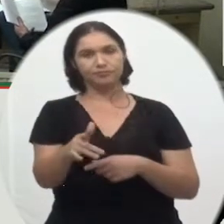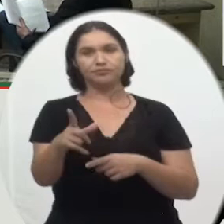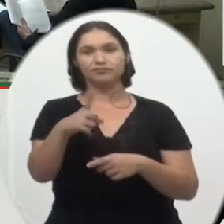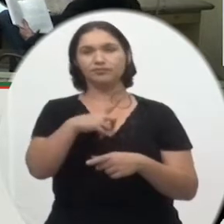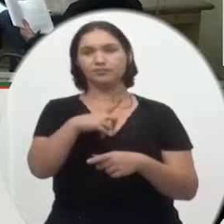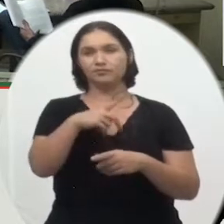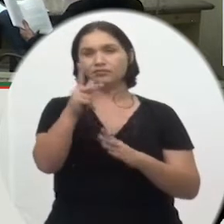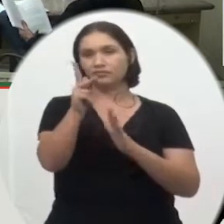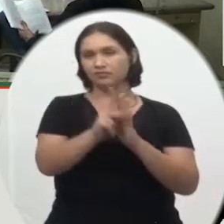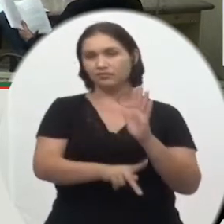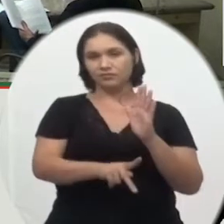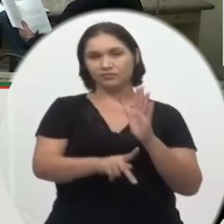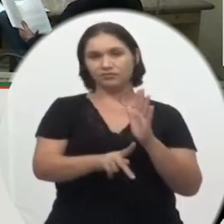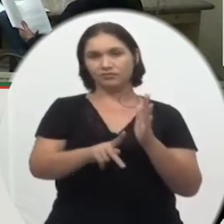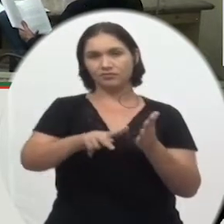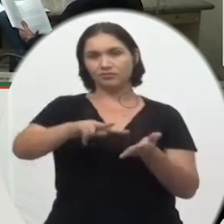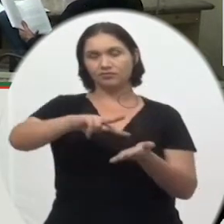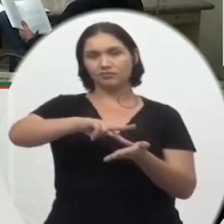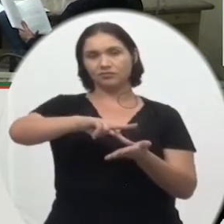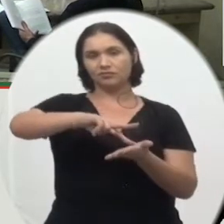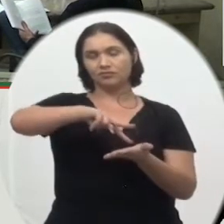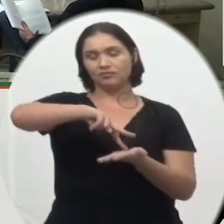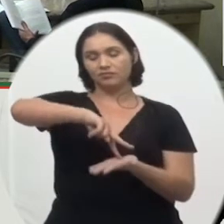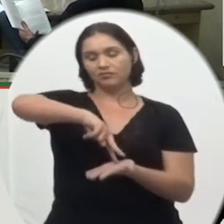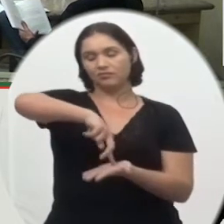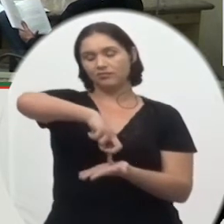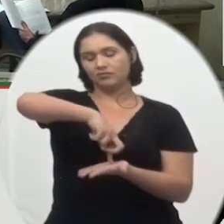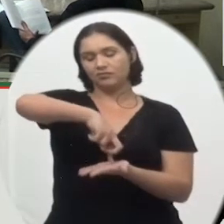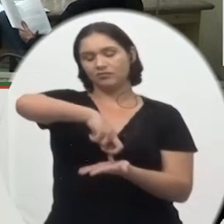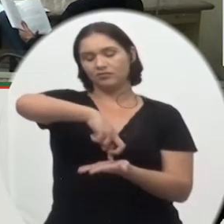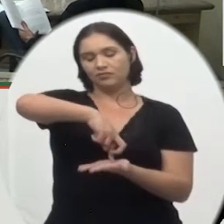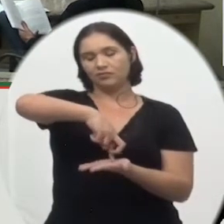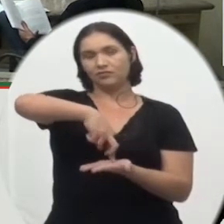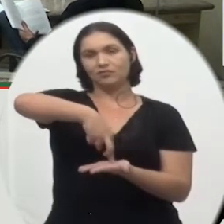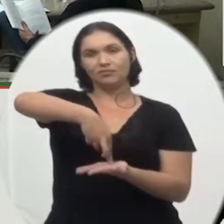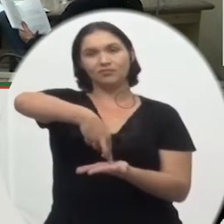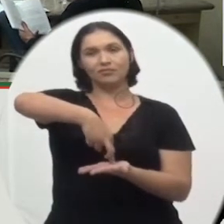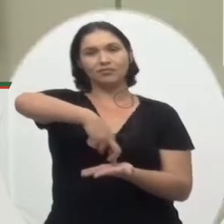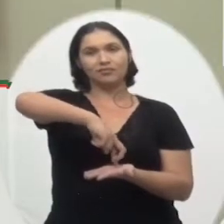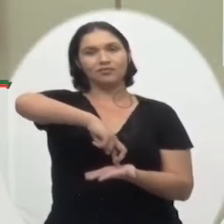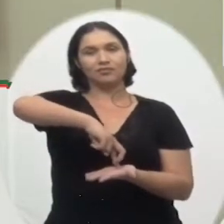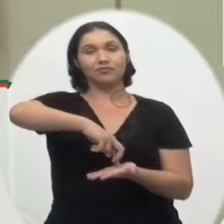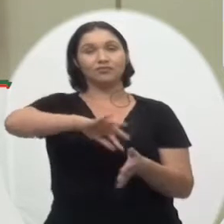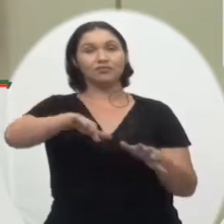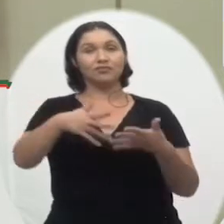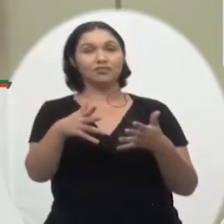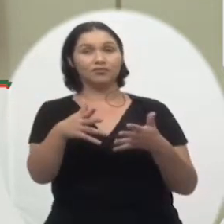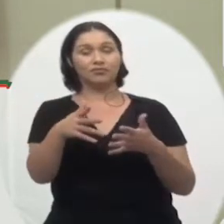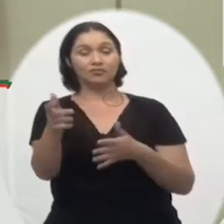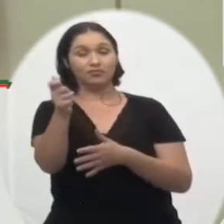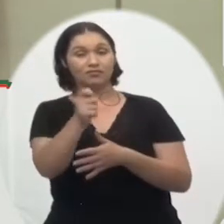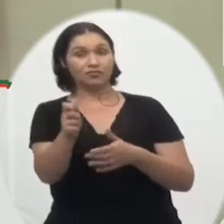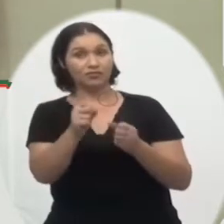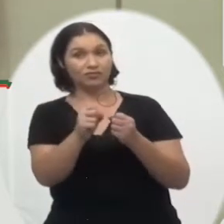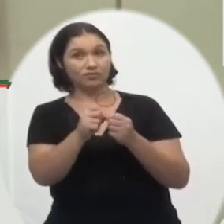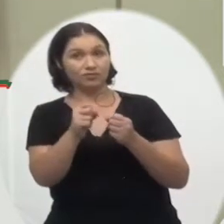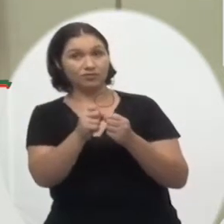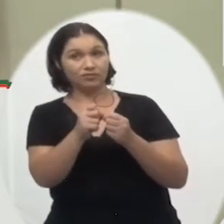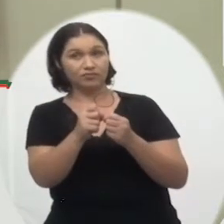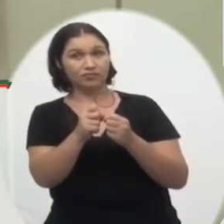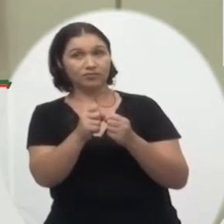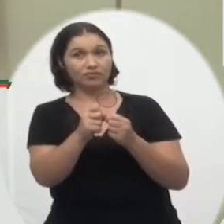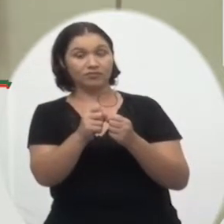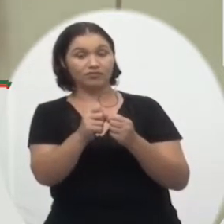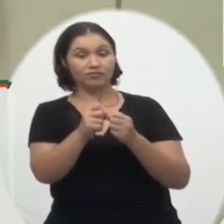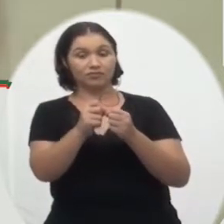balé, tivemos até que fazer uma cerca ali, a associação teve que fazer uma cerca para evitar que passe criança ali, até para não cair esse muro em cima.